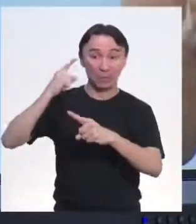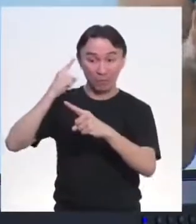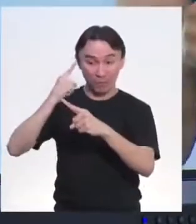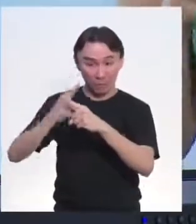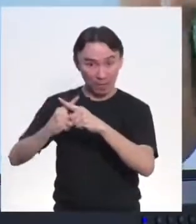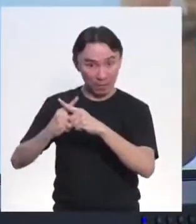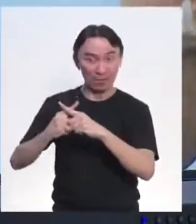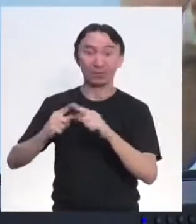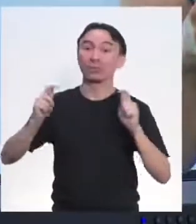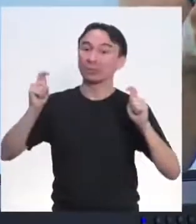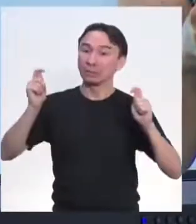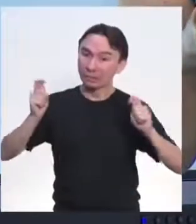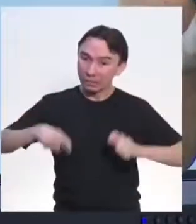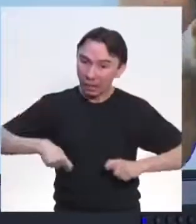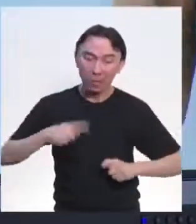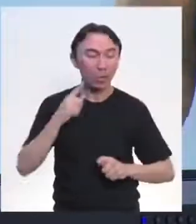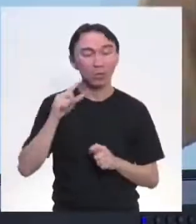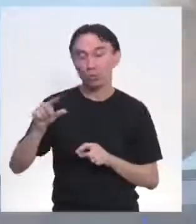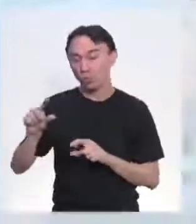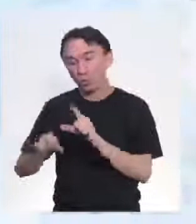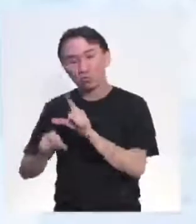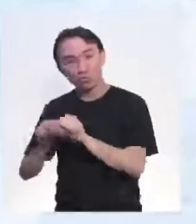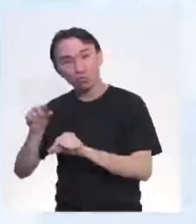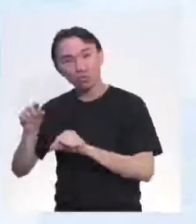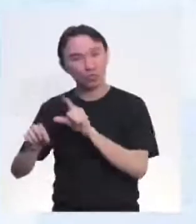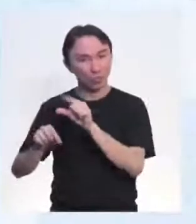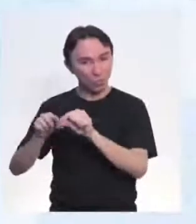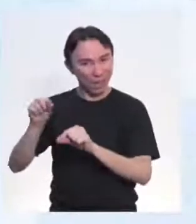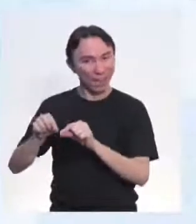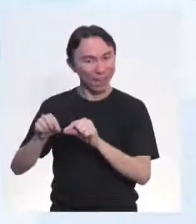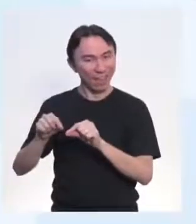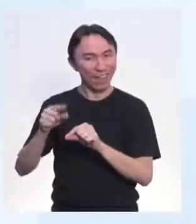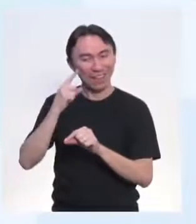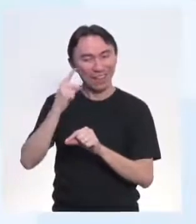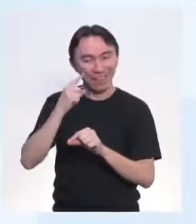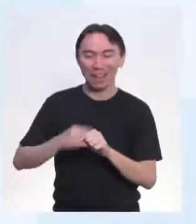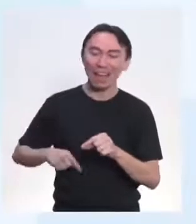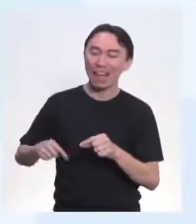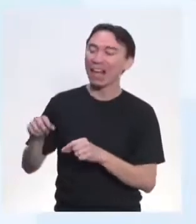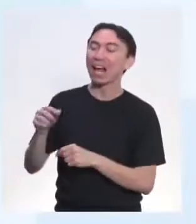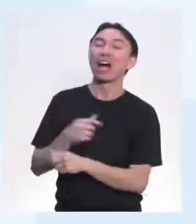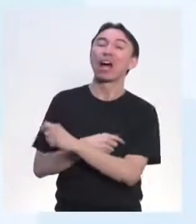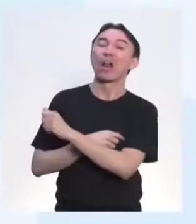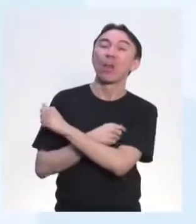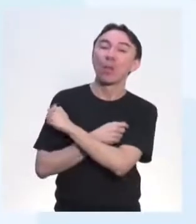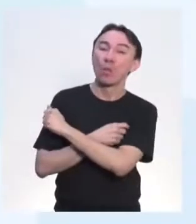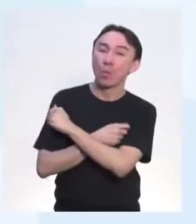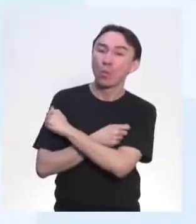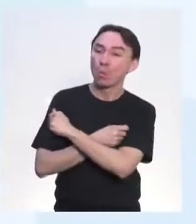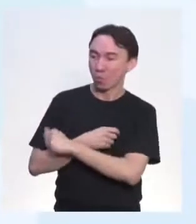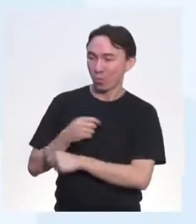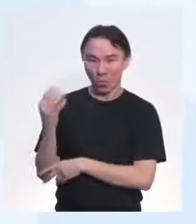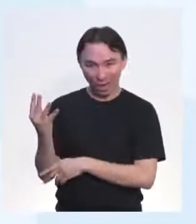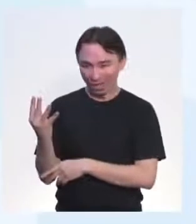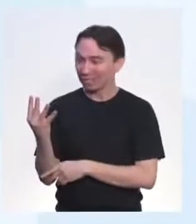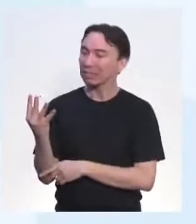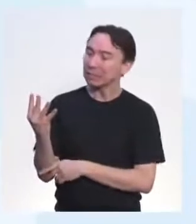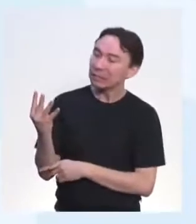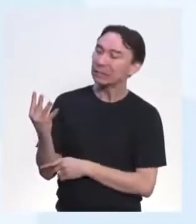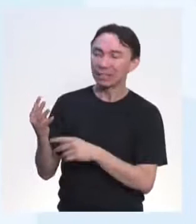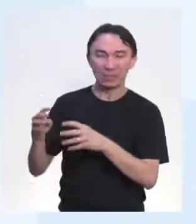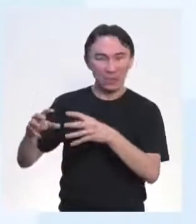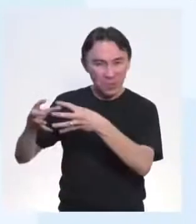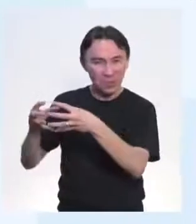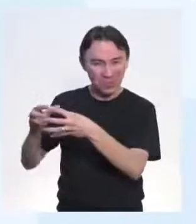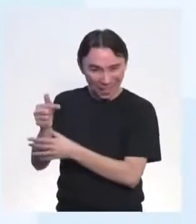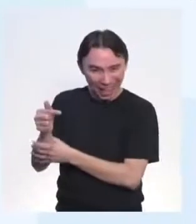35 maneiras diferentes de você tomar 4 alunos dentre os 7